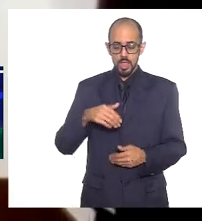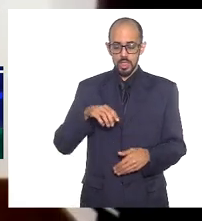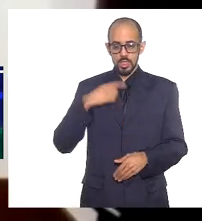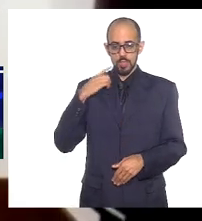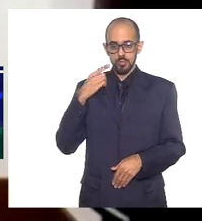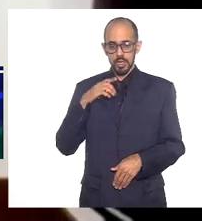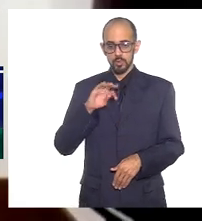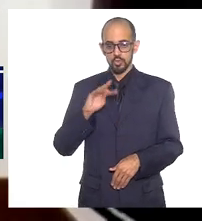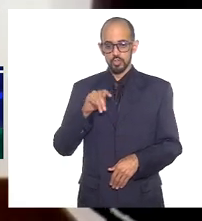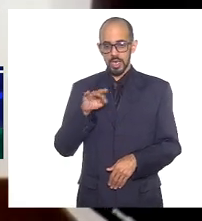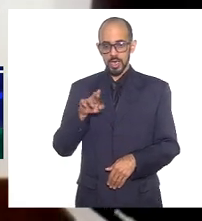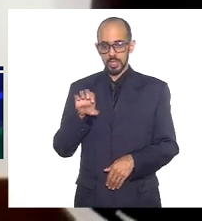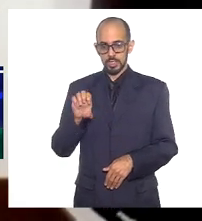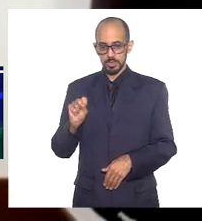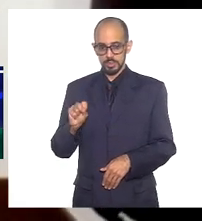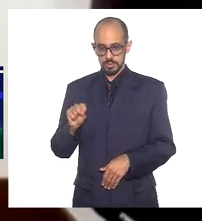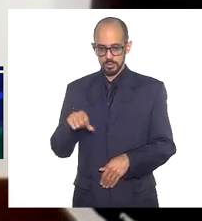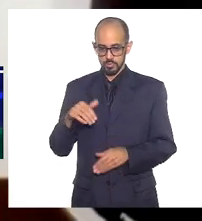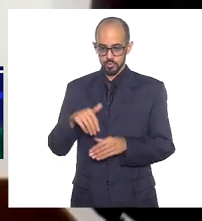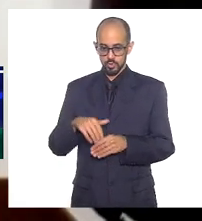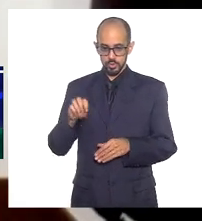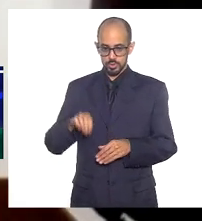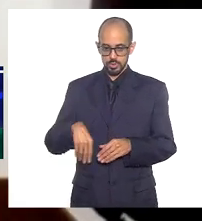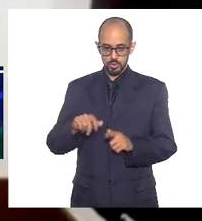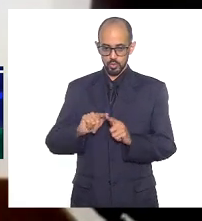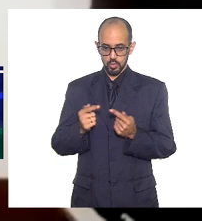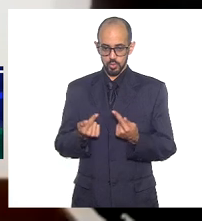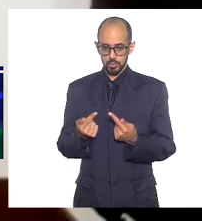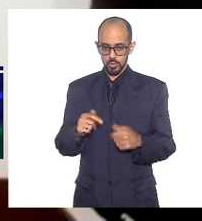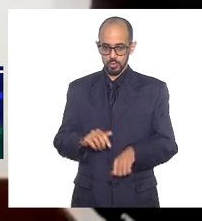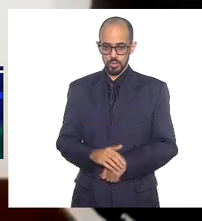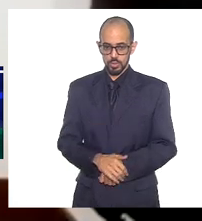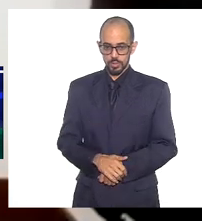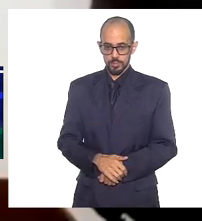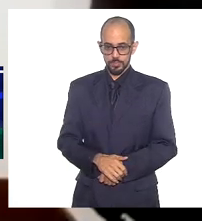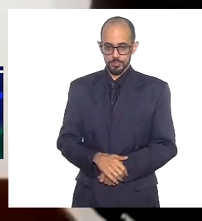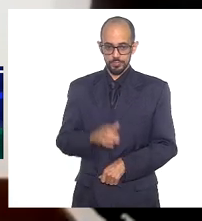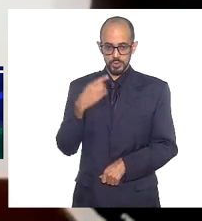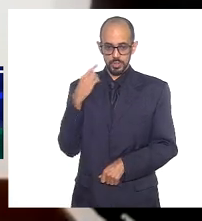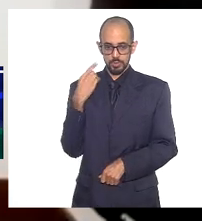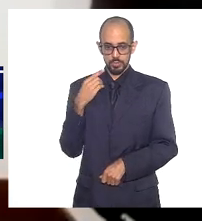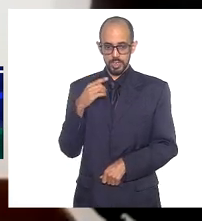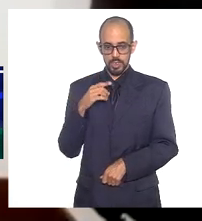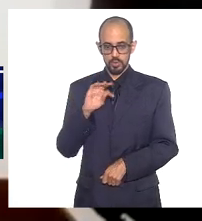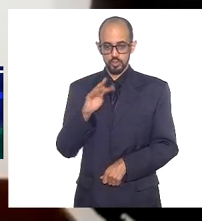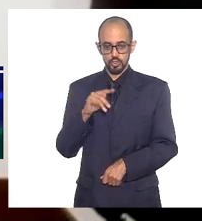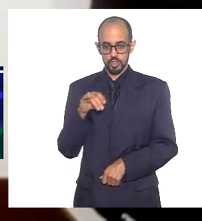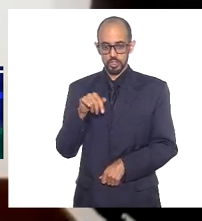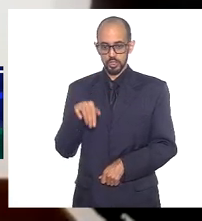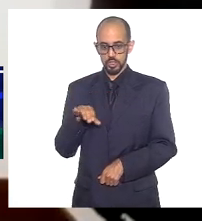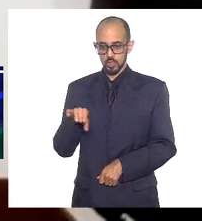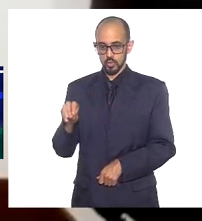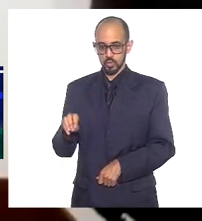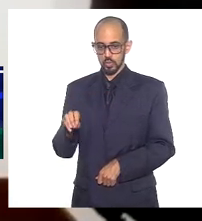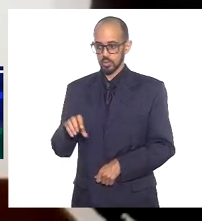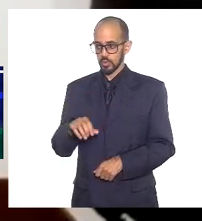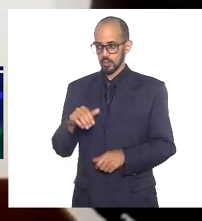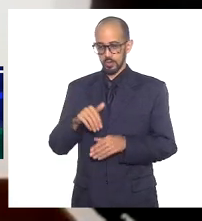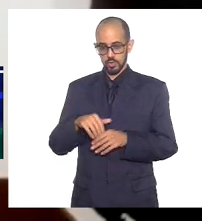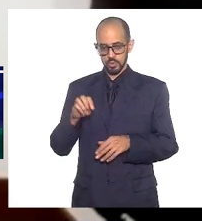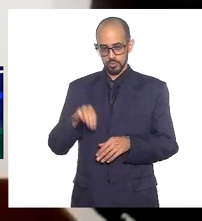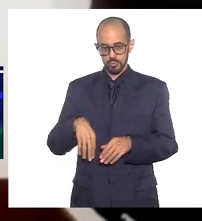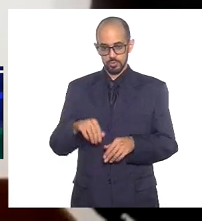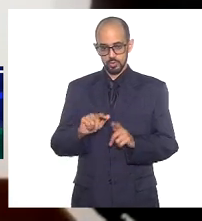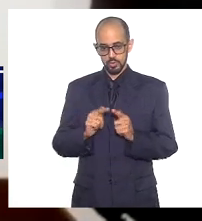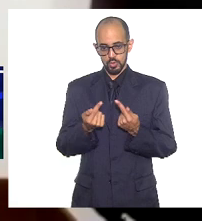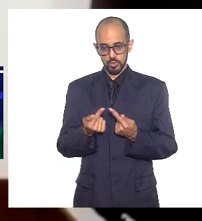Batista votou sim no grupo deputado Chiquinho da Mangueira votou sim no grupo